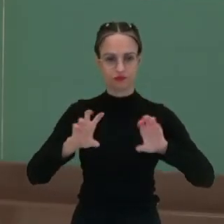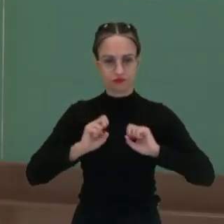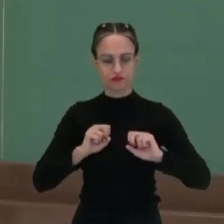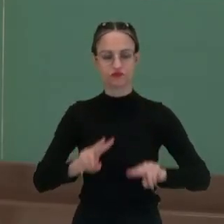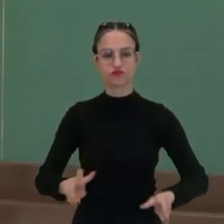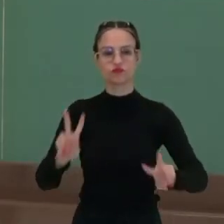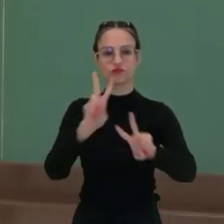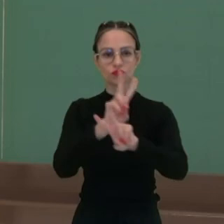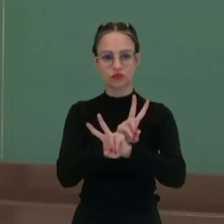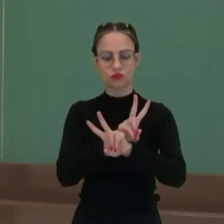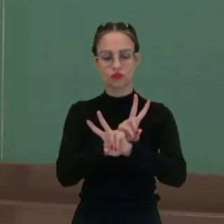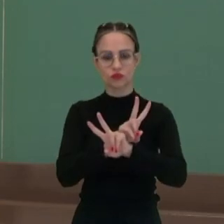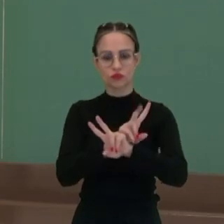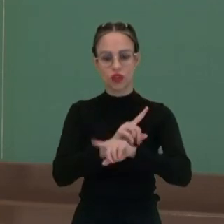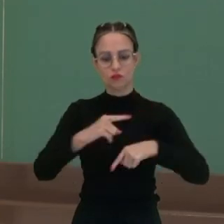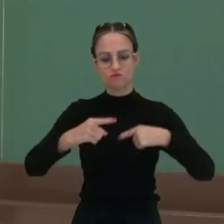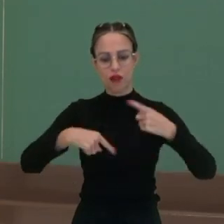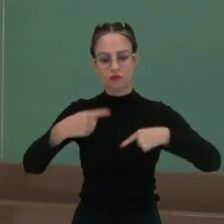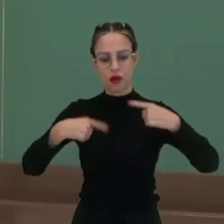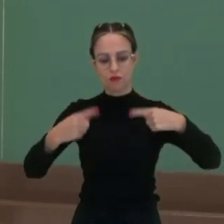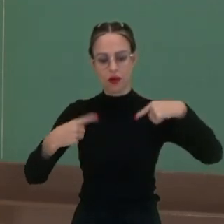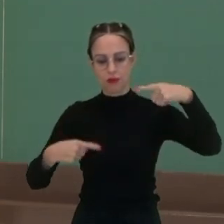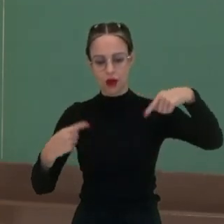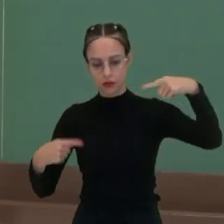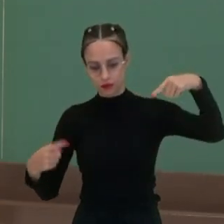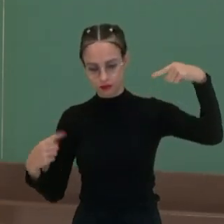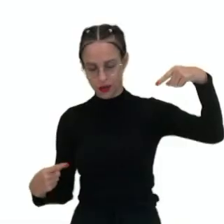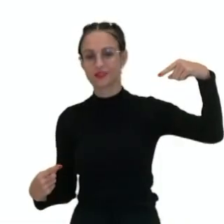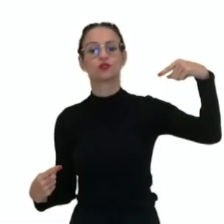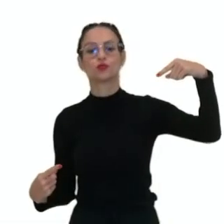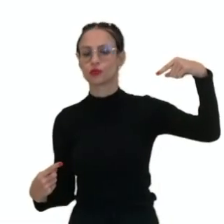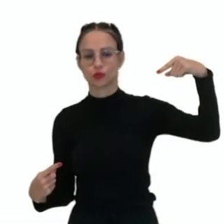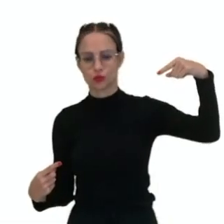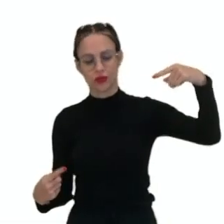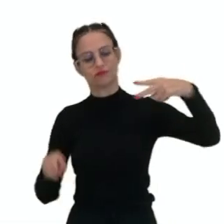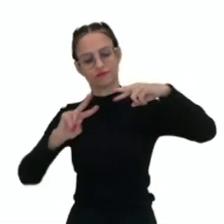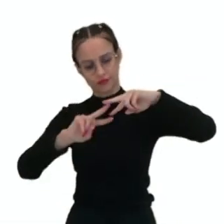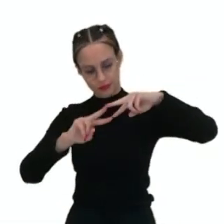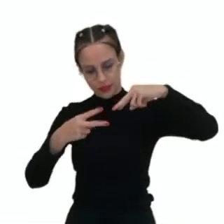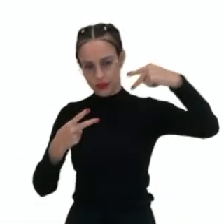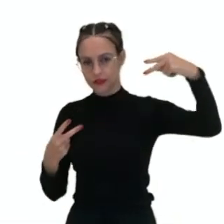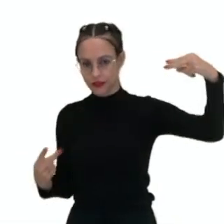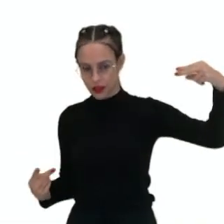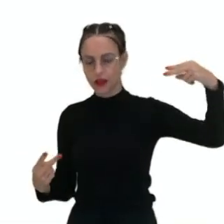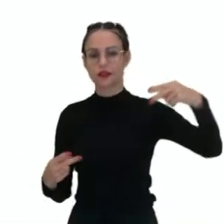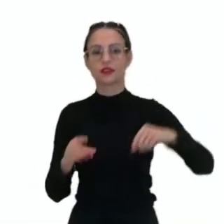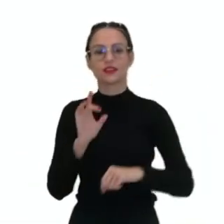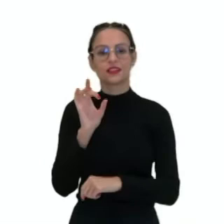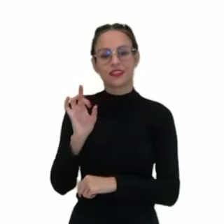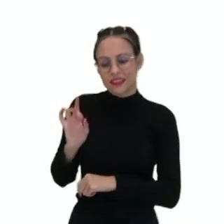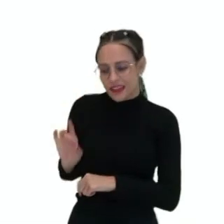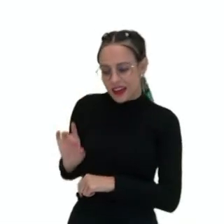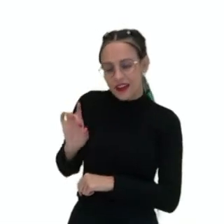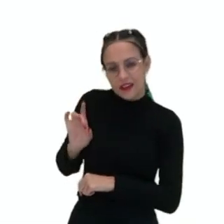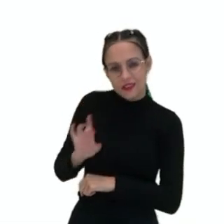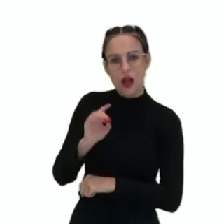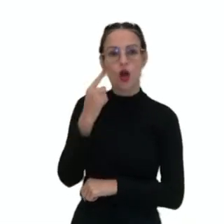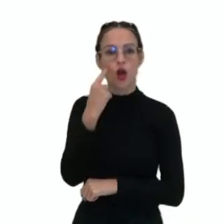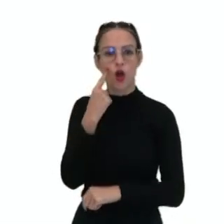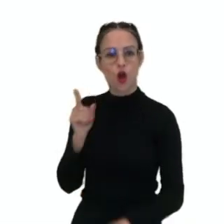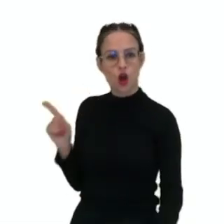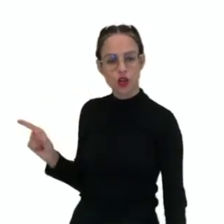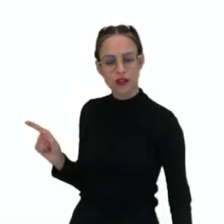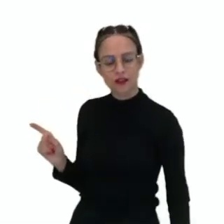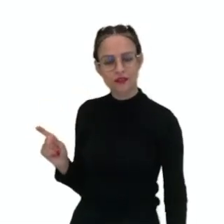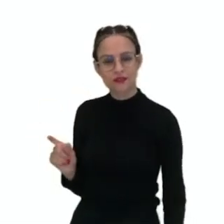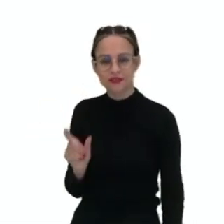gente desenrolar, nós vamos encontrar as moléculas, então, aqui de DNA. E cada parte, podem ver aqui, ó,